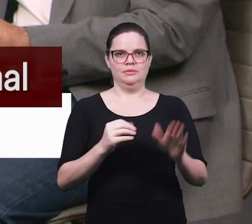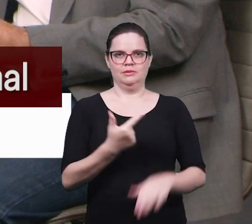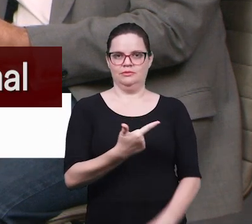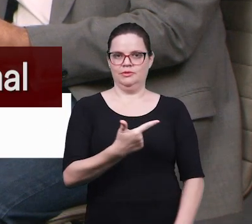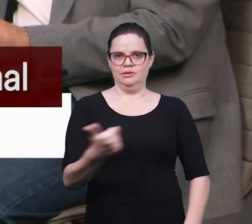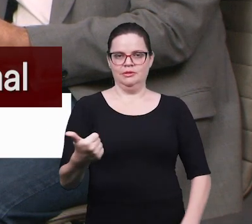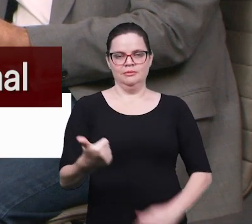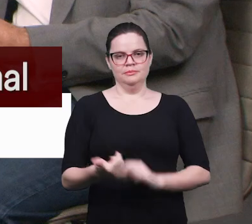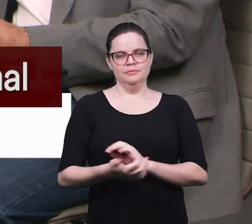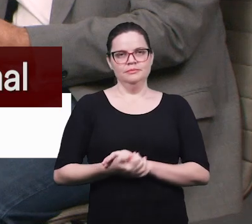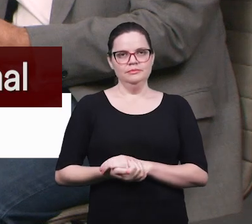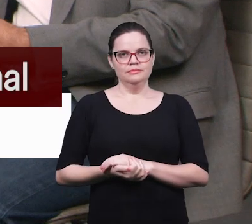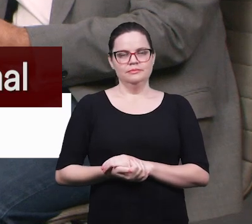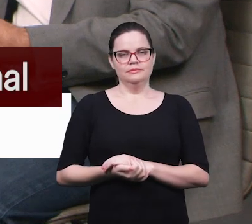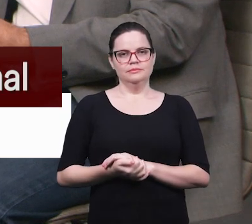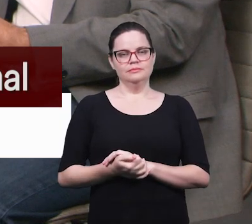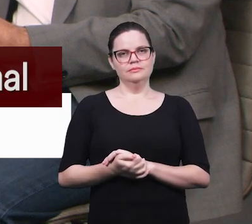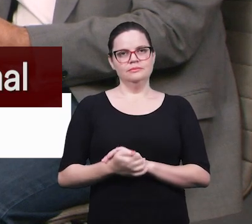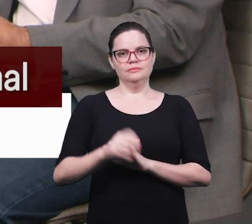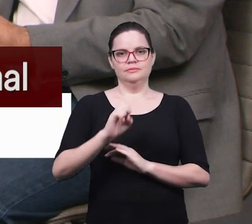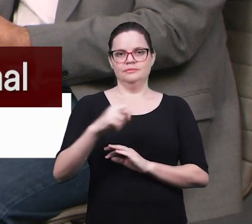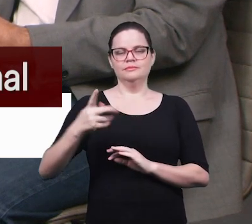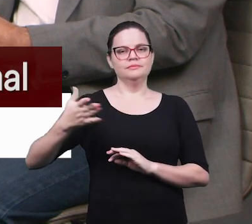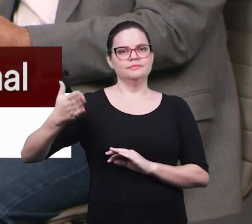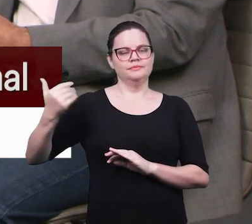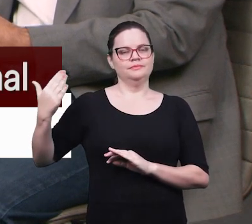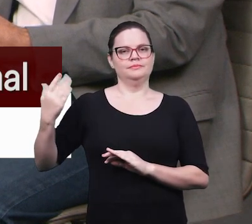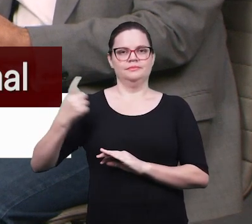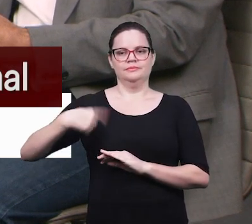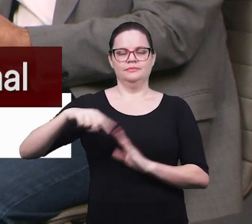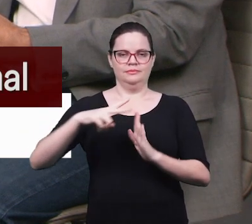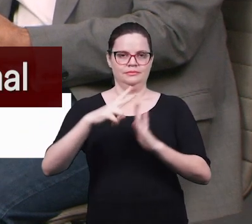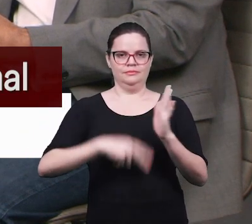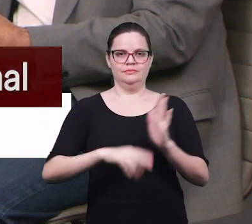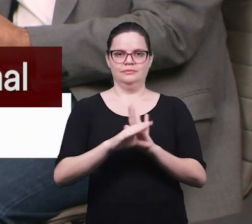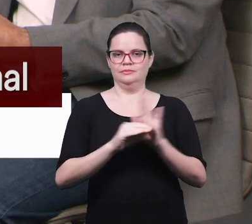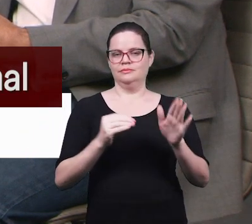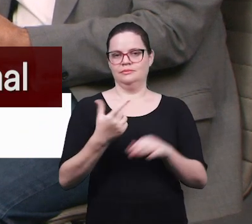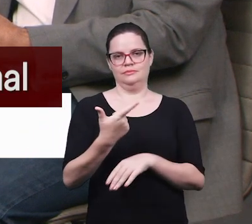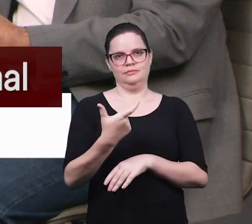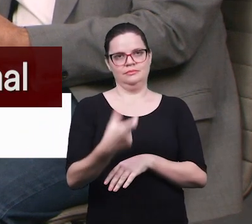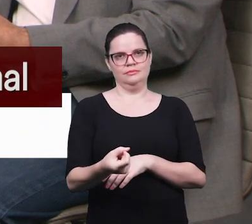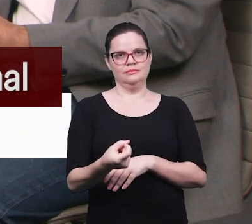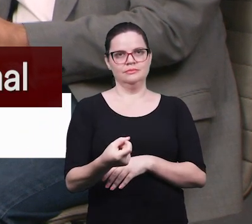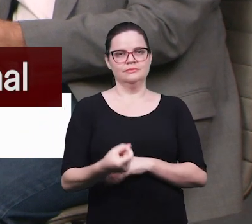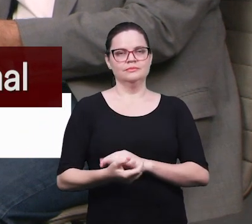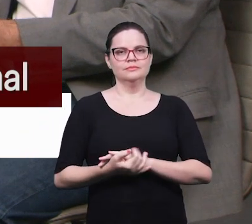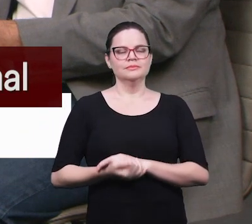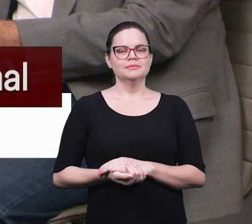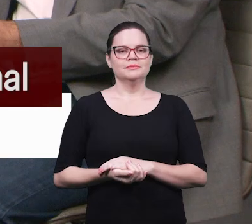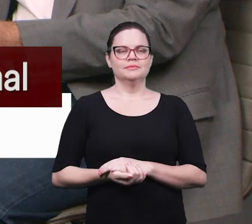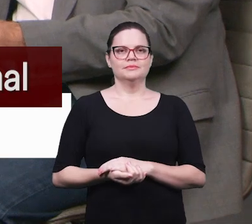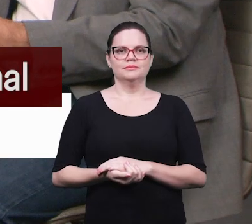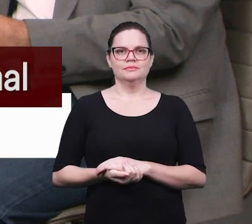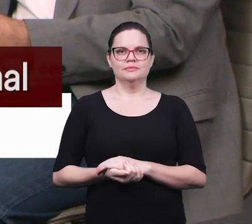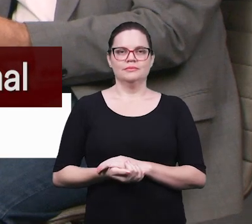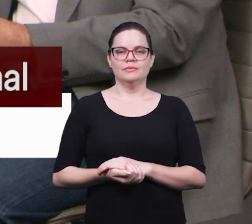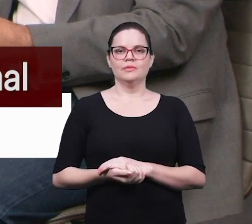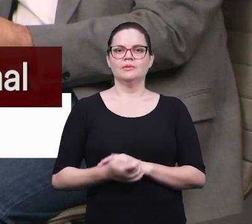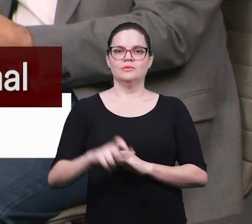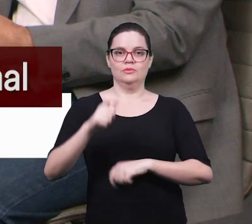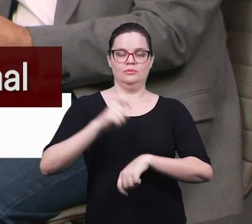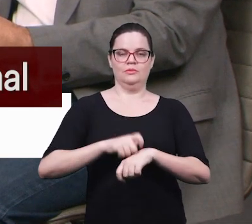21. E no episódio anterior nós lemos aqui no capítulo 20, quando o